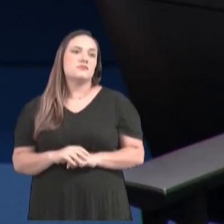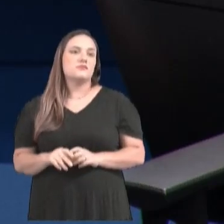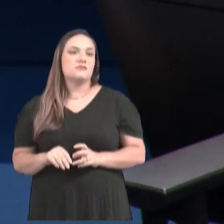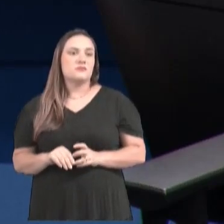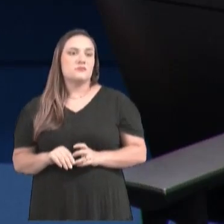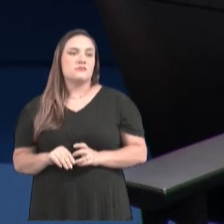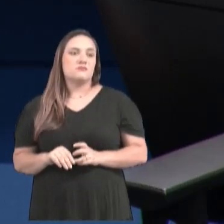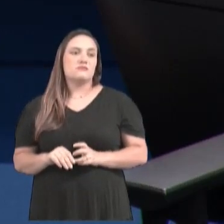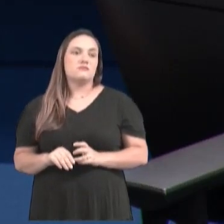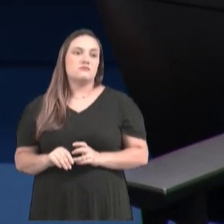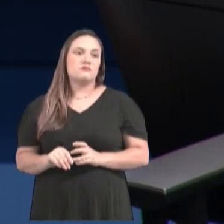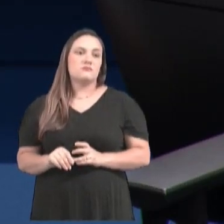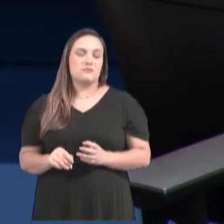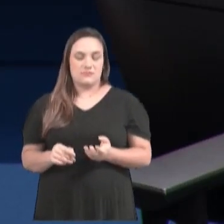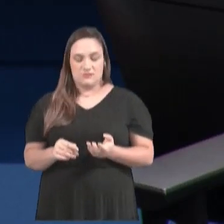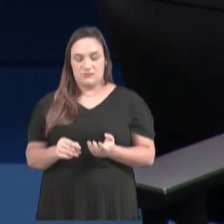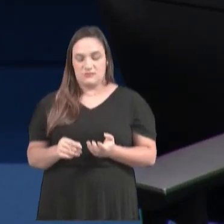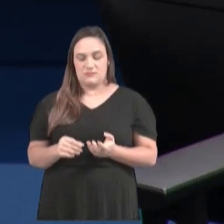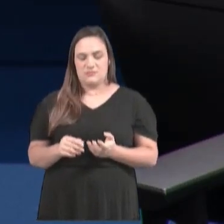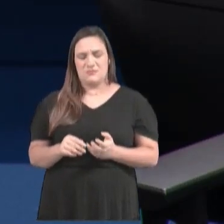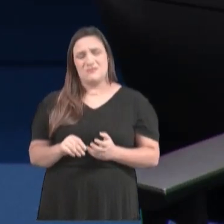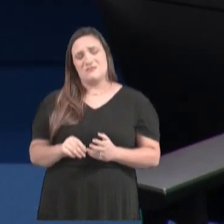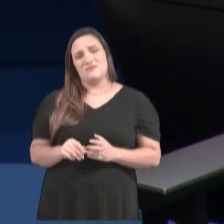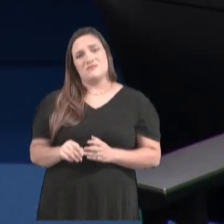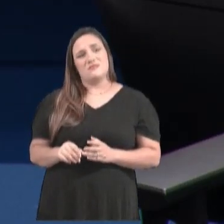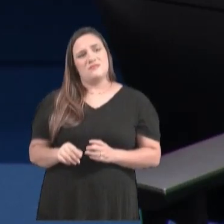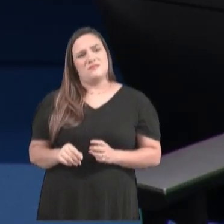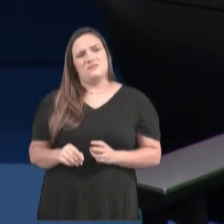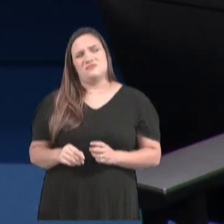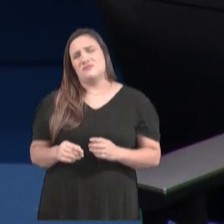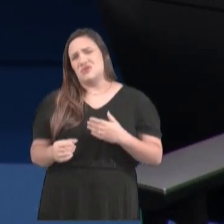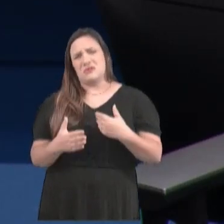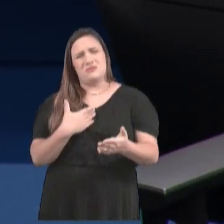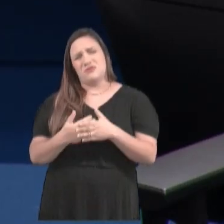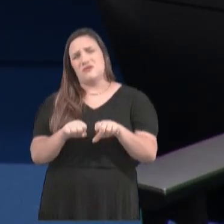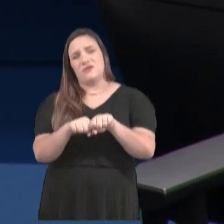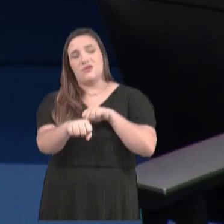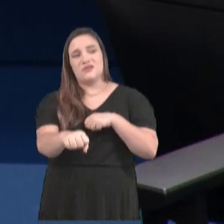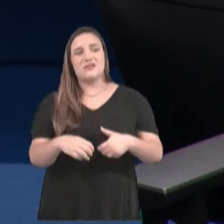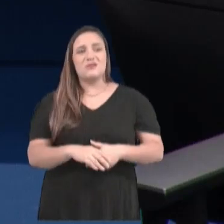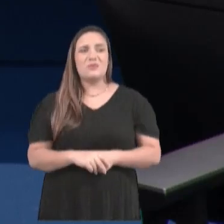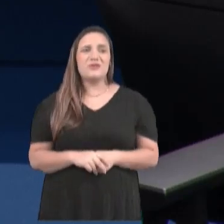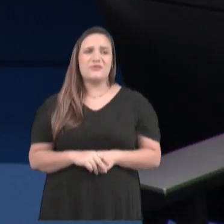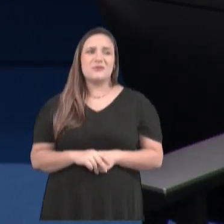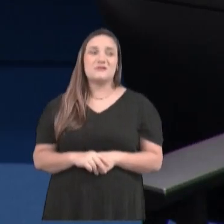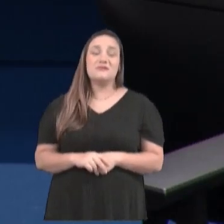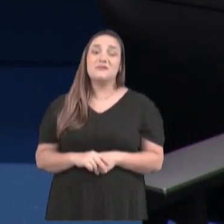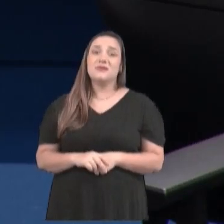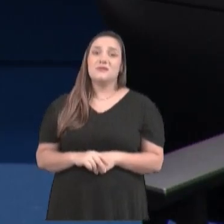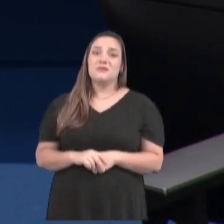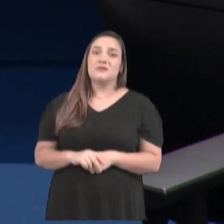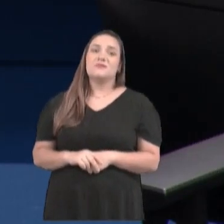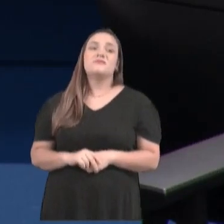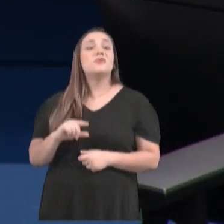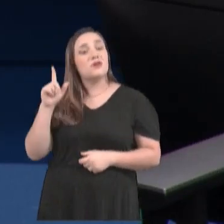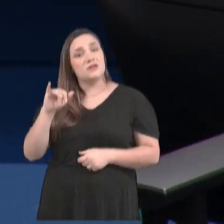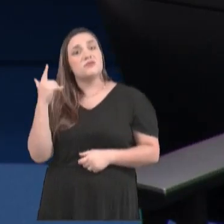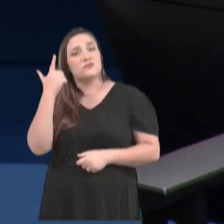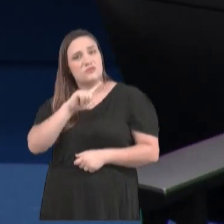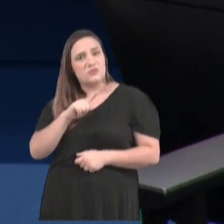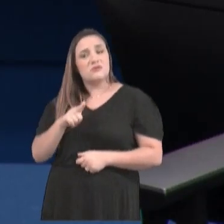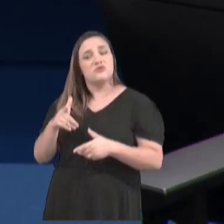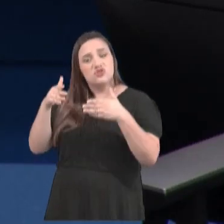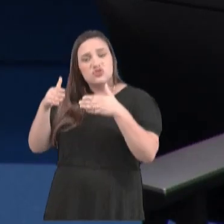dizer apesar, não importa muito a formação, eu acho que importa é a pessoa chegar em algum lugar